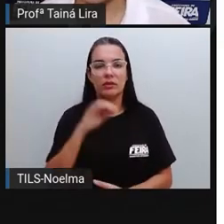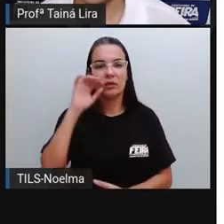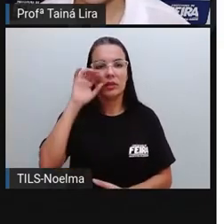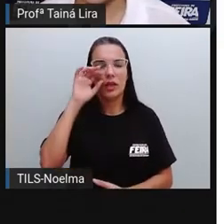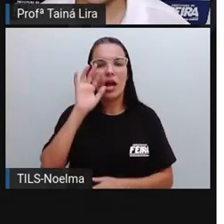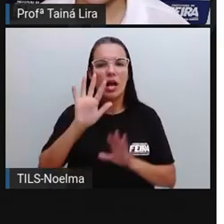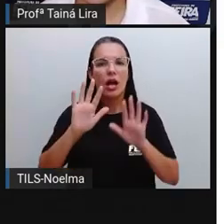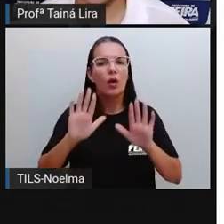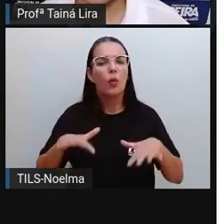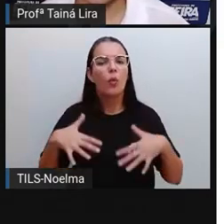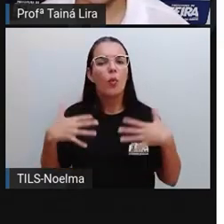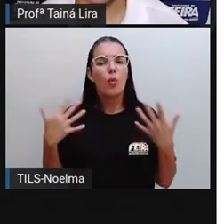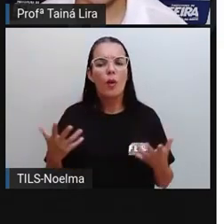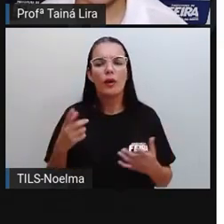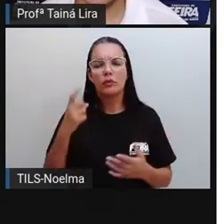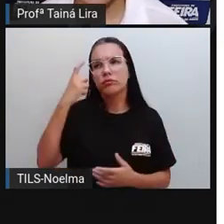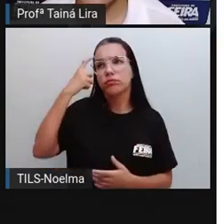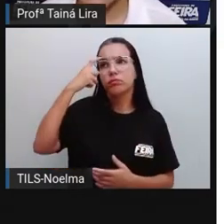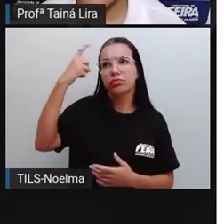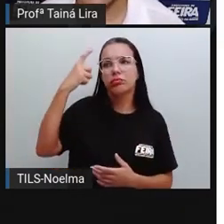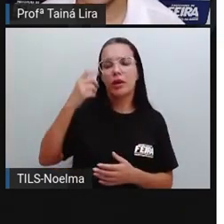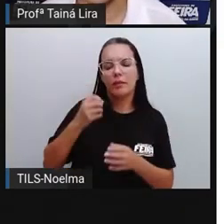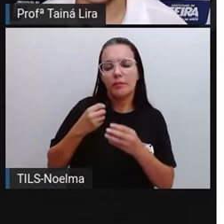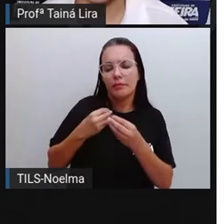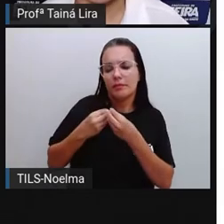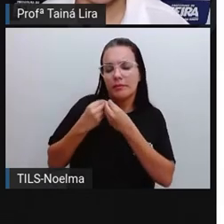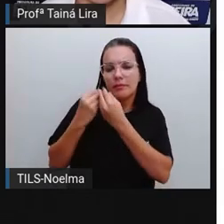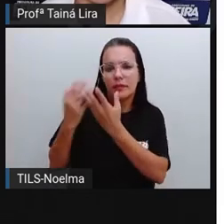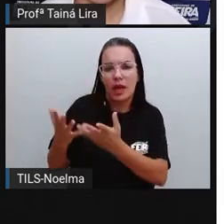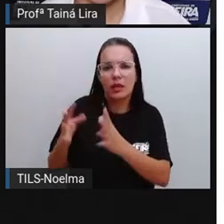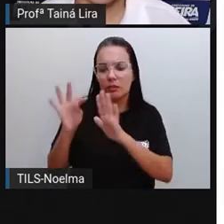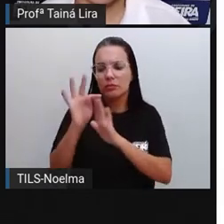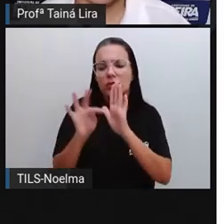Então, qual é a ideia transmitida nesses textos?